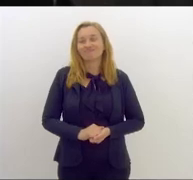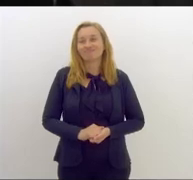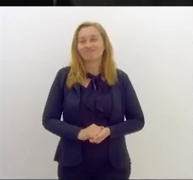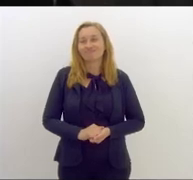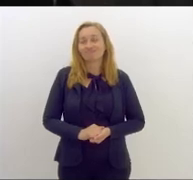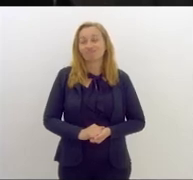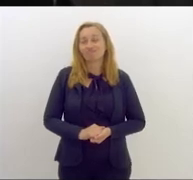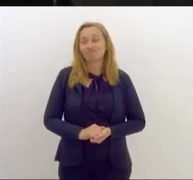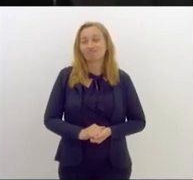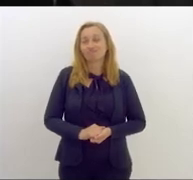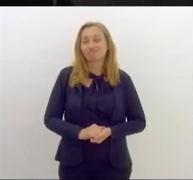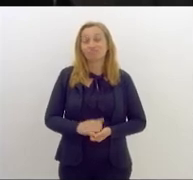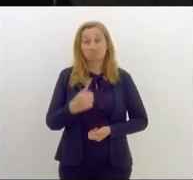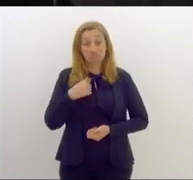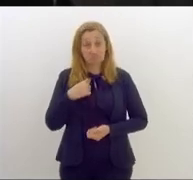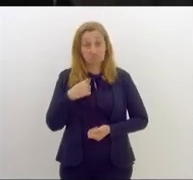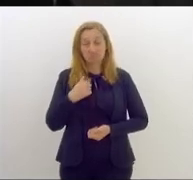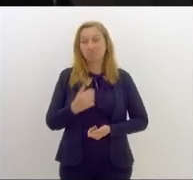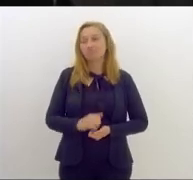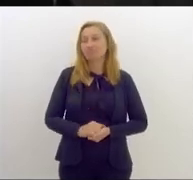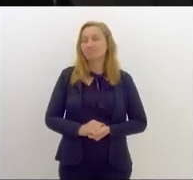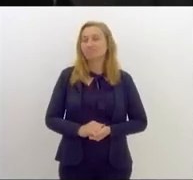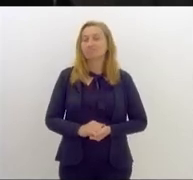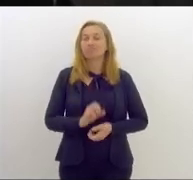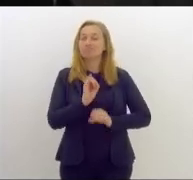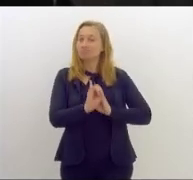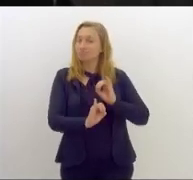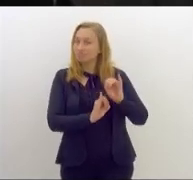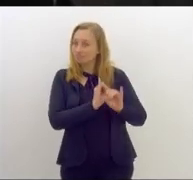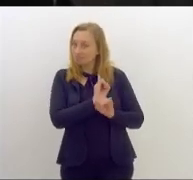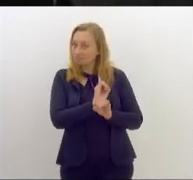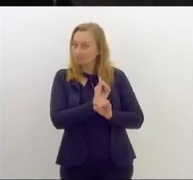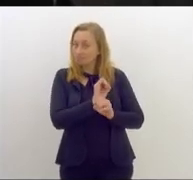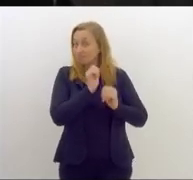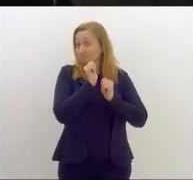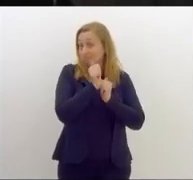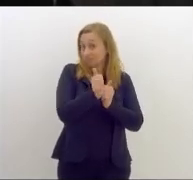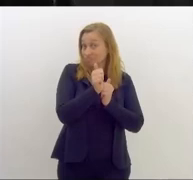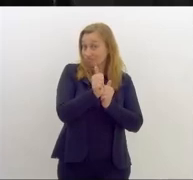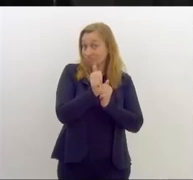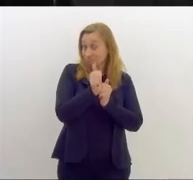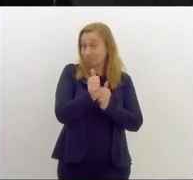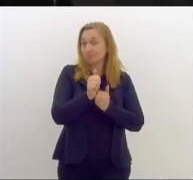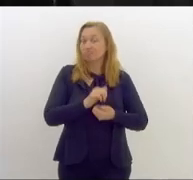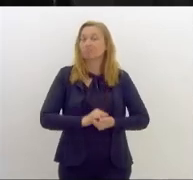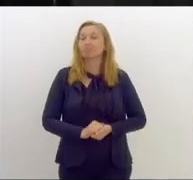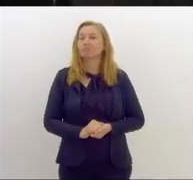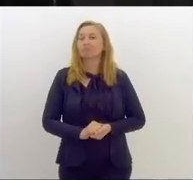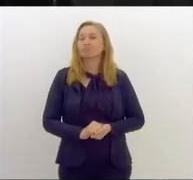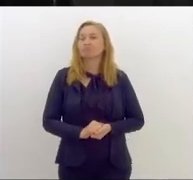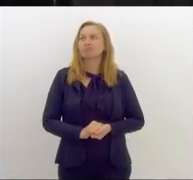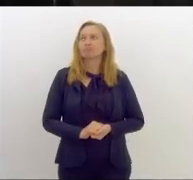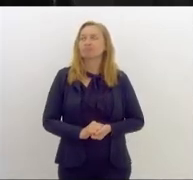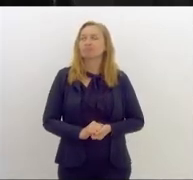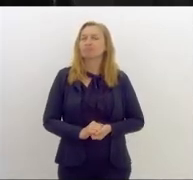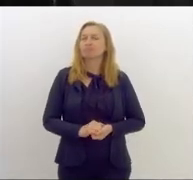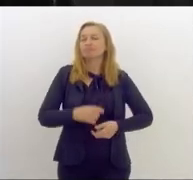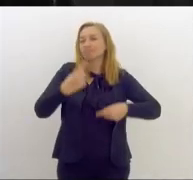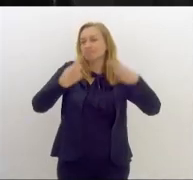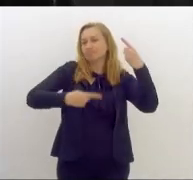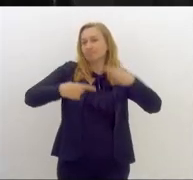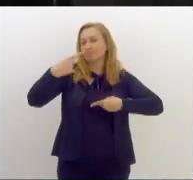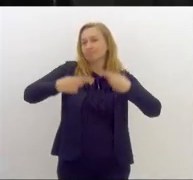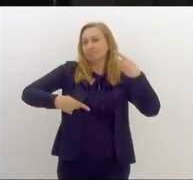estava eu na internet seguindo um debate da economia